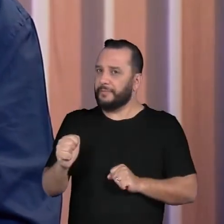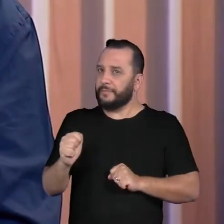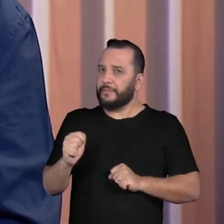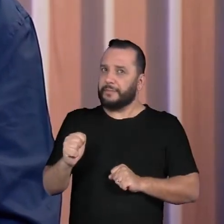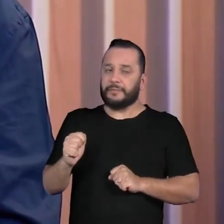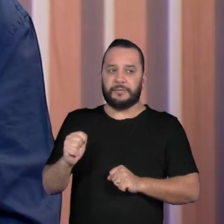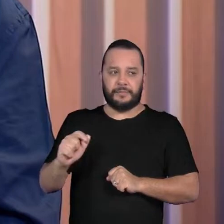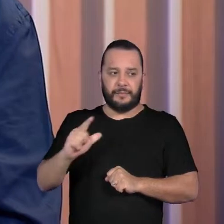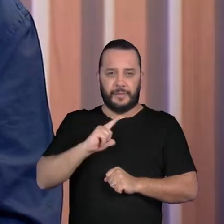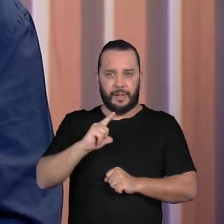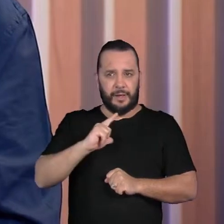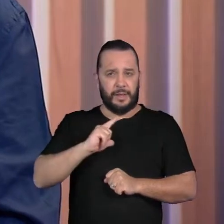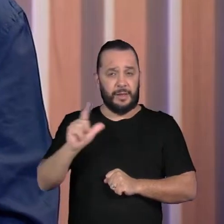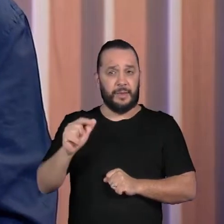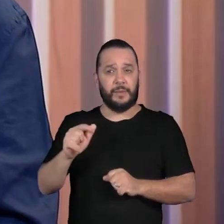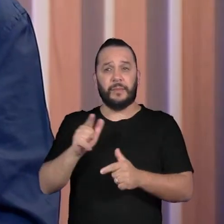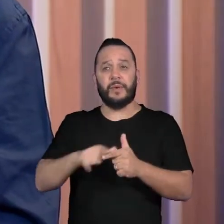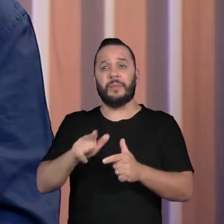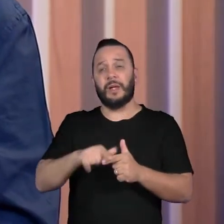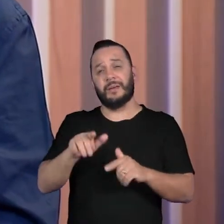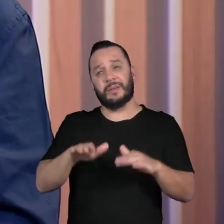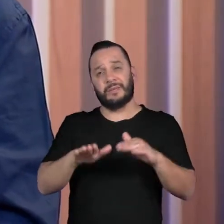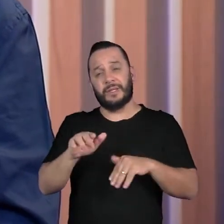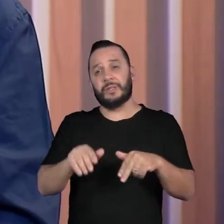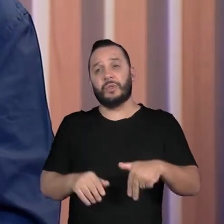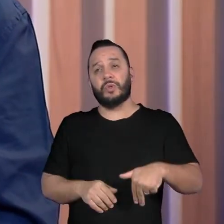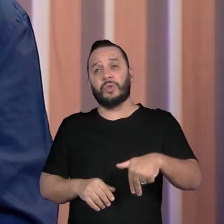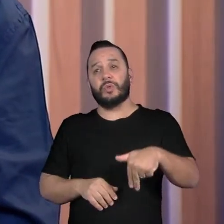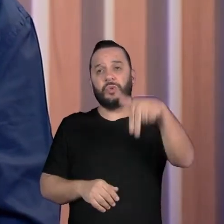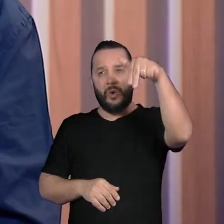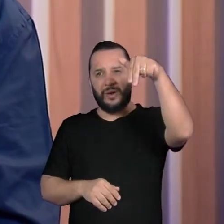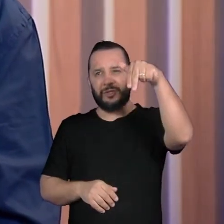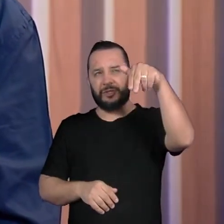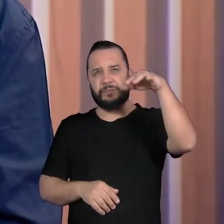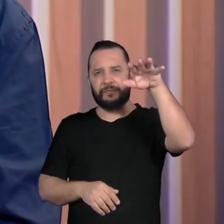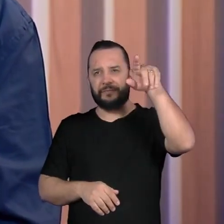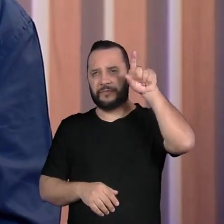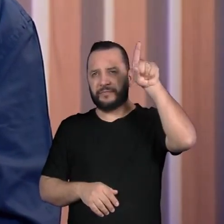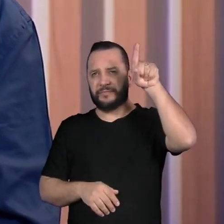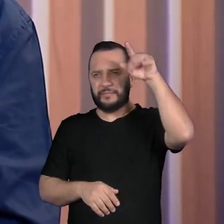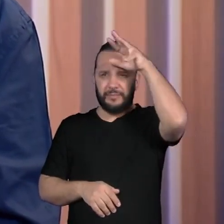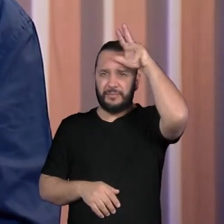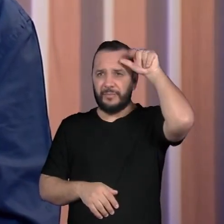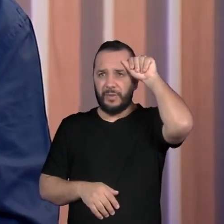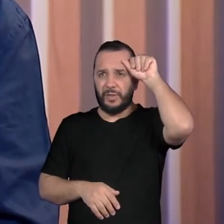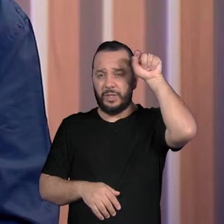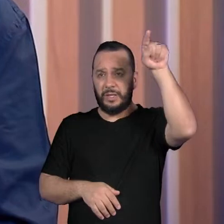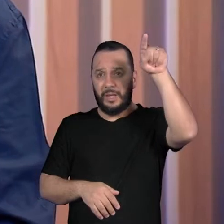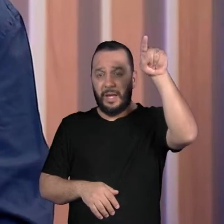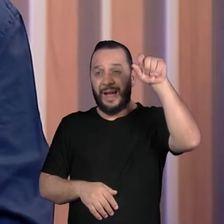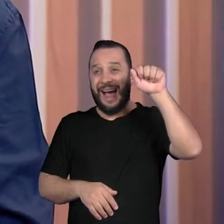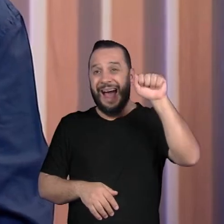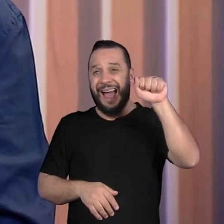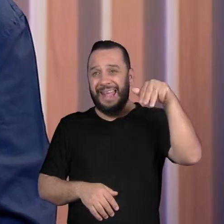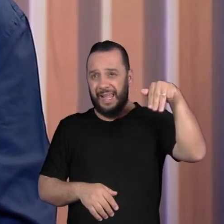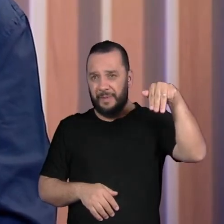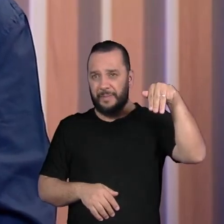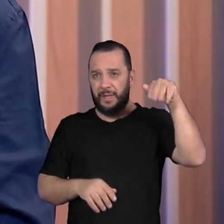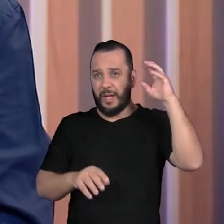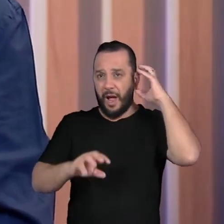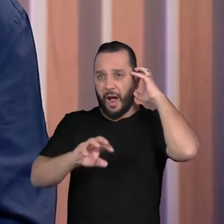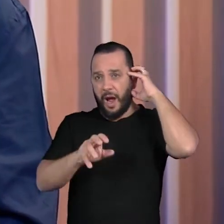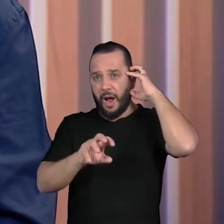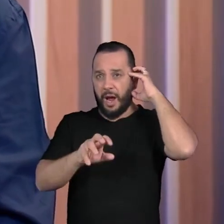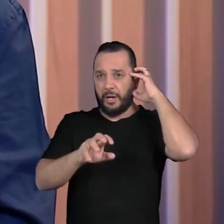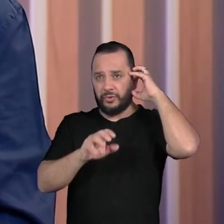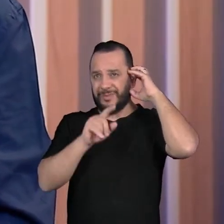seja no norte, na região amazônica, por exemplo. O rádio AM na região amazônica